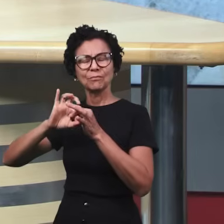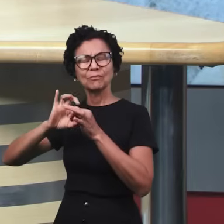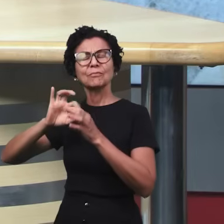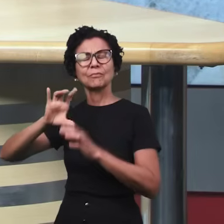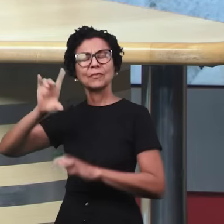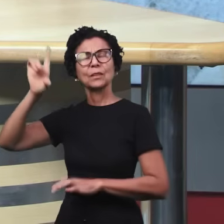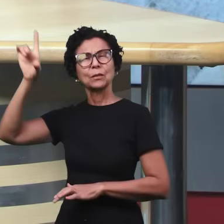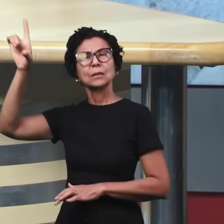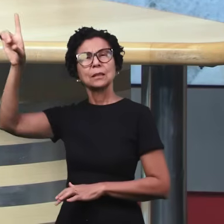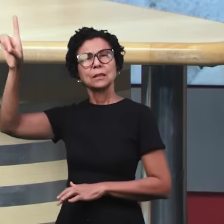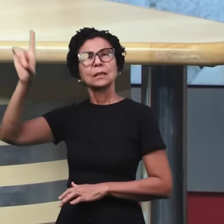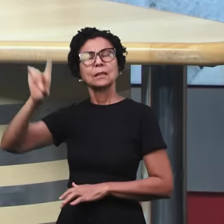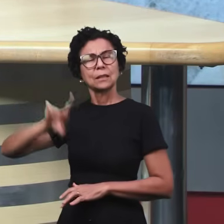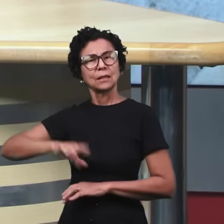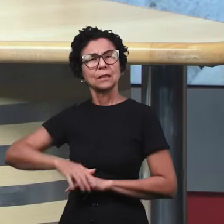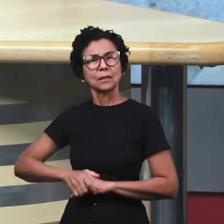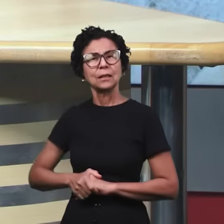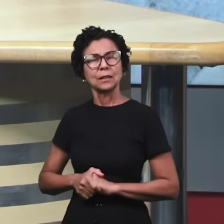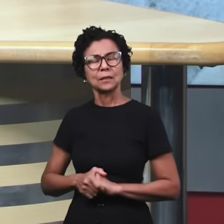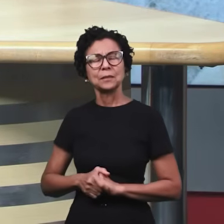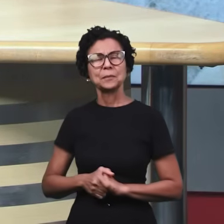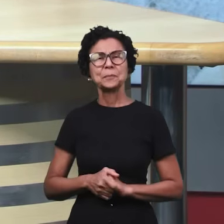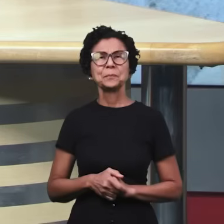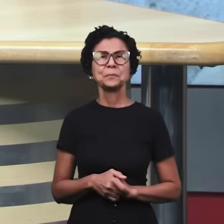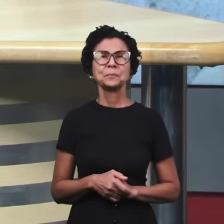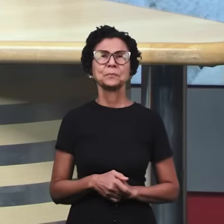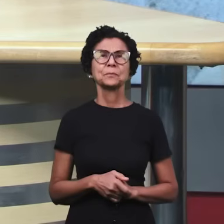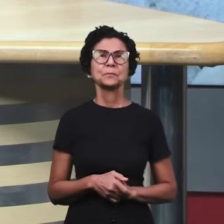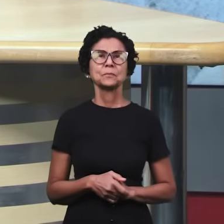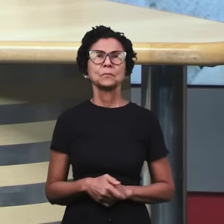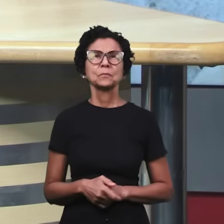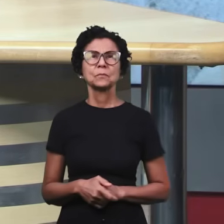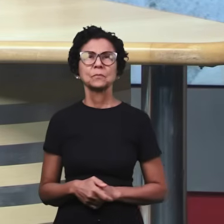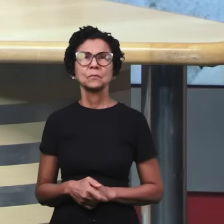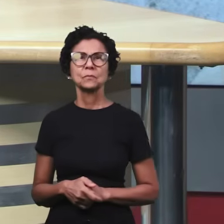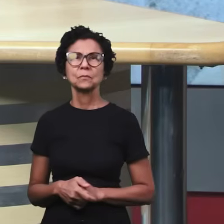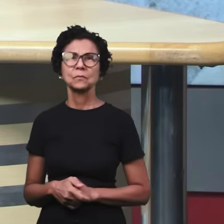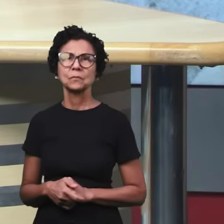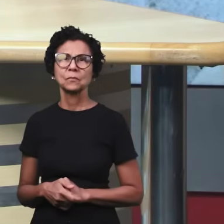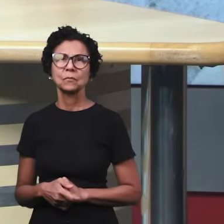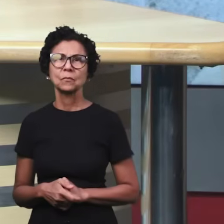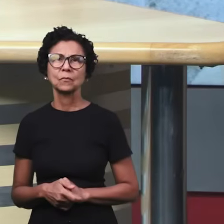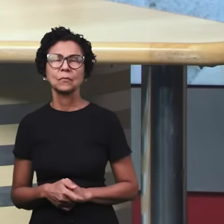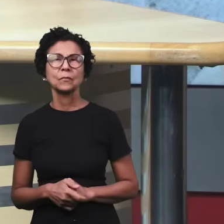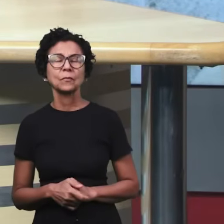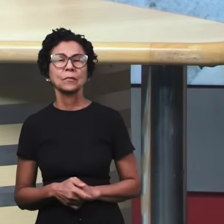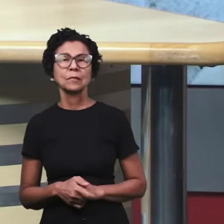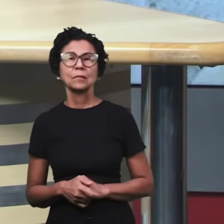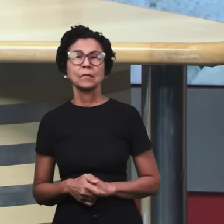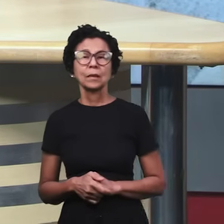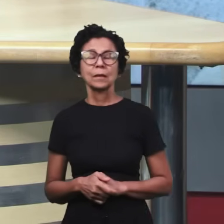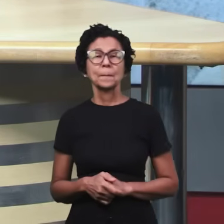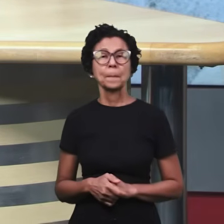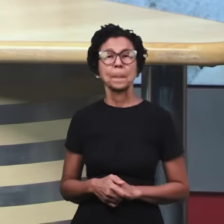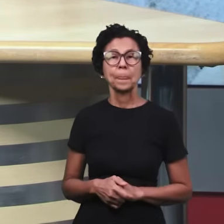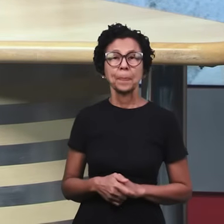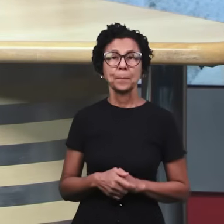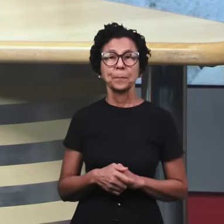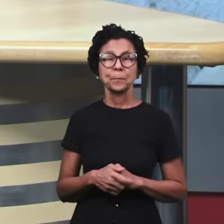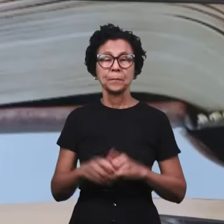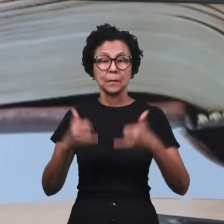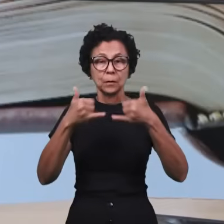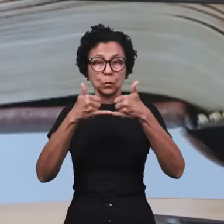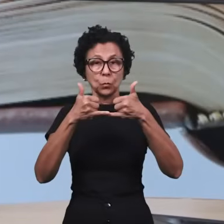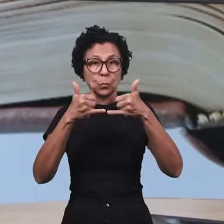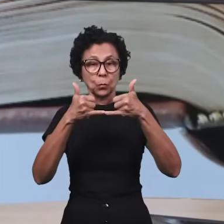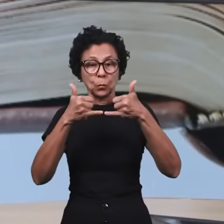Deus, vivermos uma intimidade maior com o nosso Salvador. E o linho também fala da justiça de Deus,